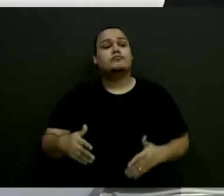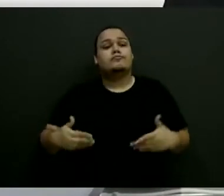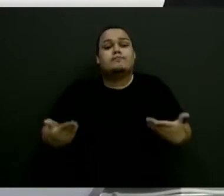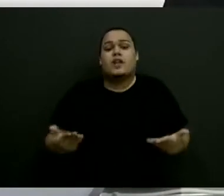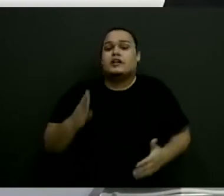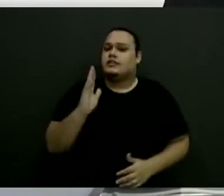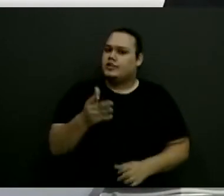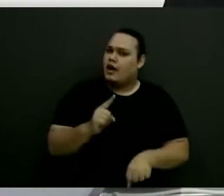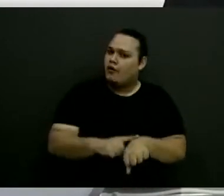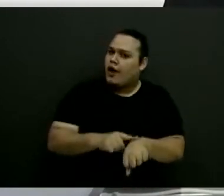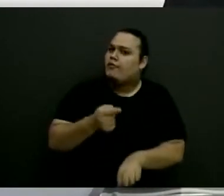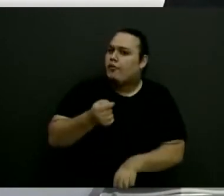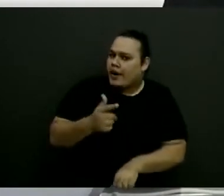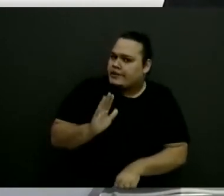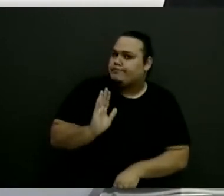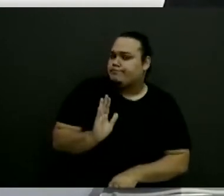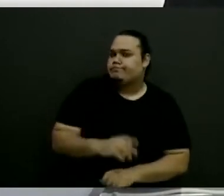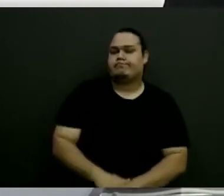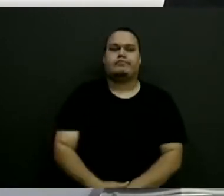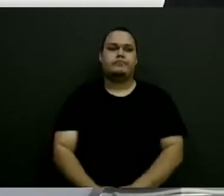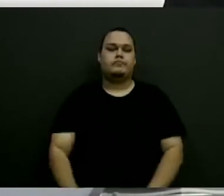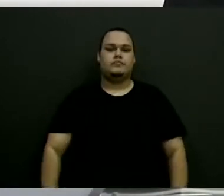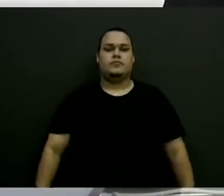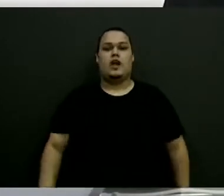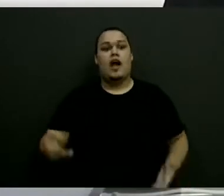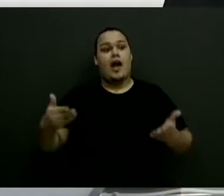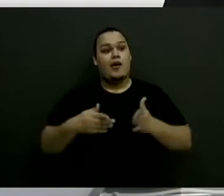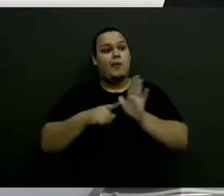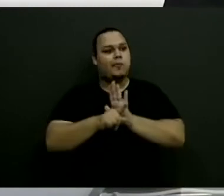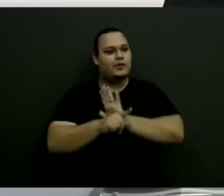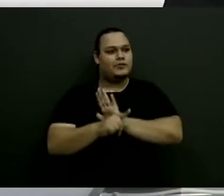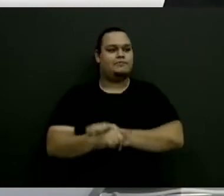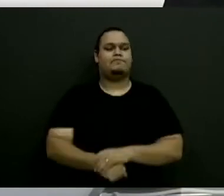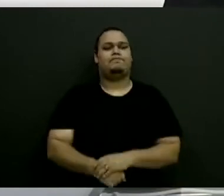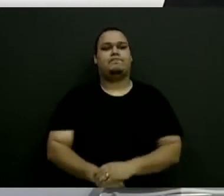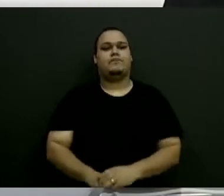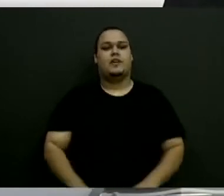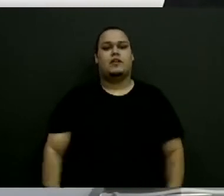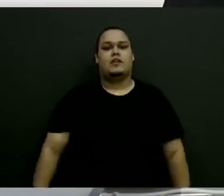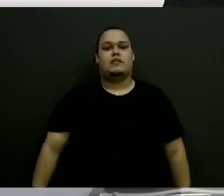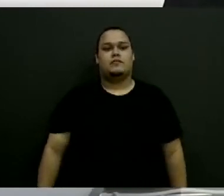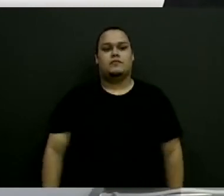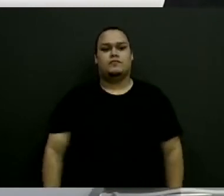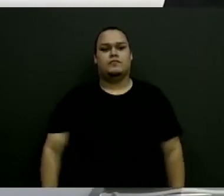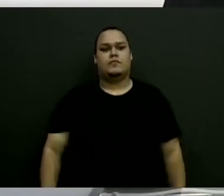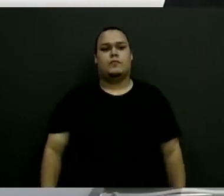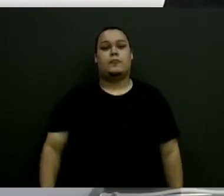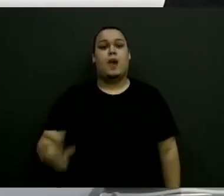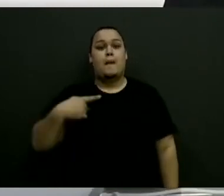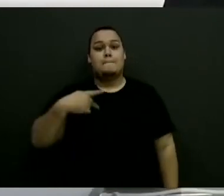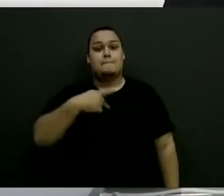nos finalmente aí. Pastor Fernando. Pastor Marcos. Sim. Pastor Luiz, só para o pastor